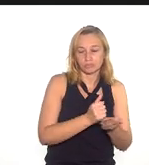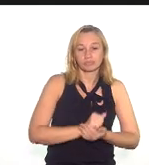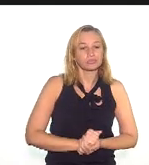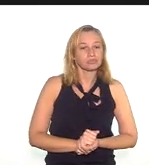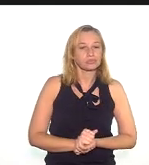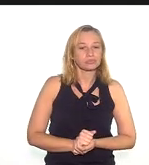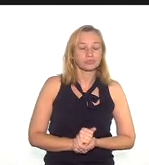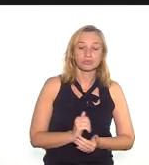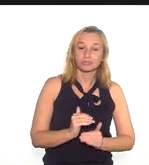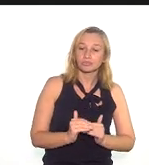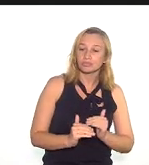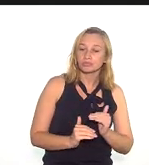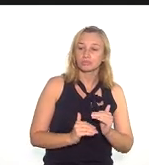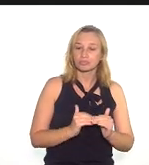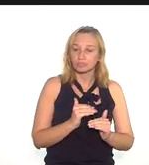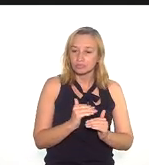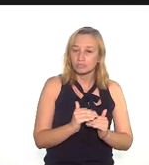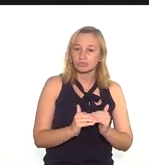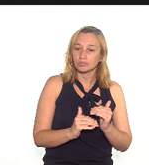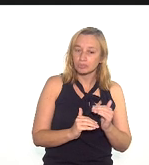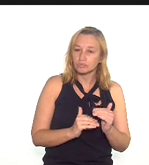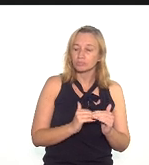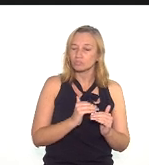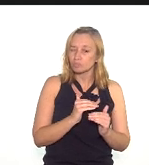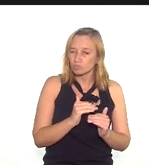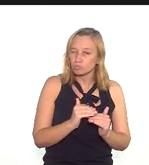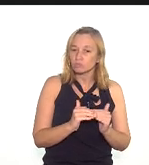e o processo de